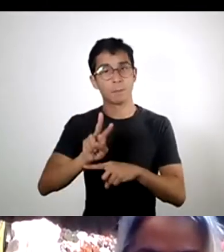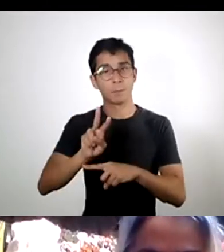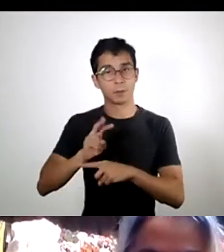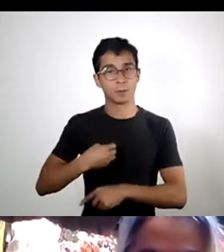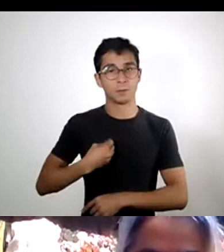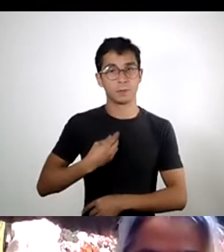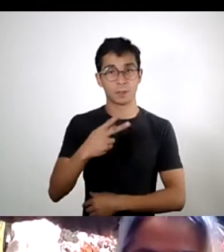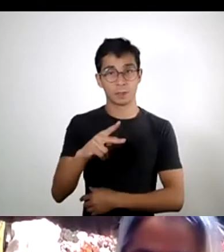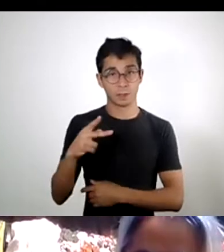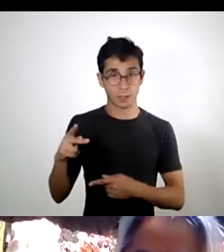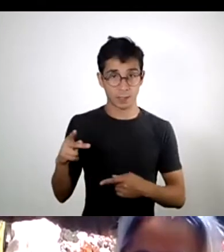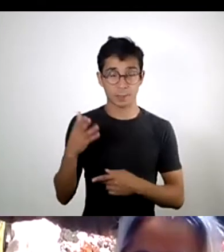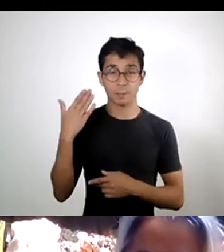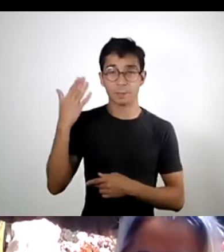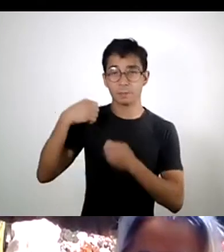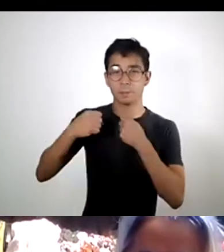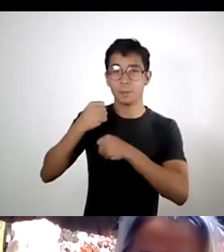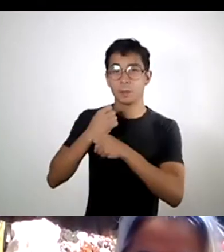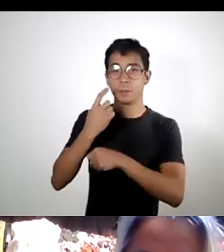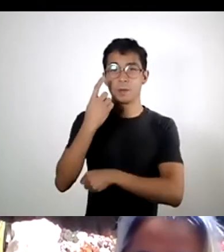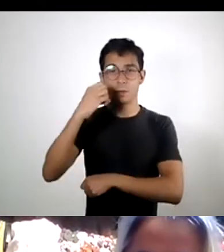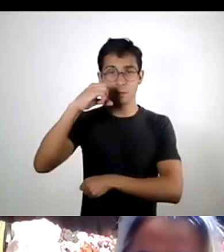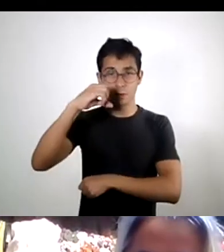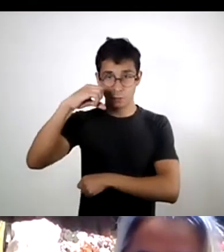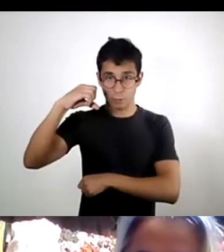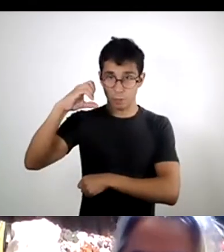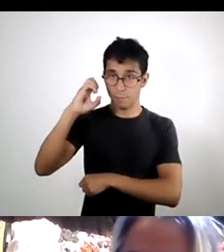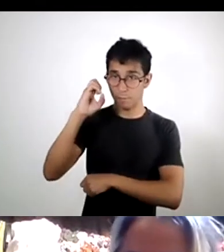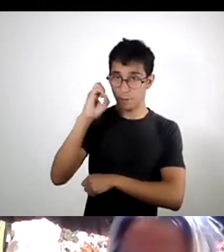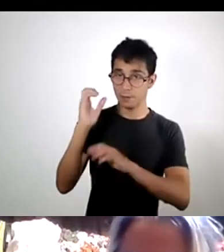livro traz, né, vai dialogando